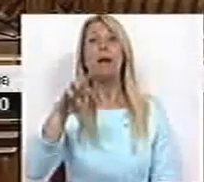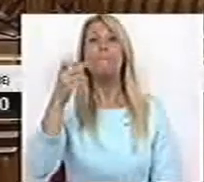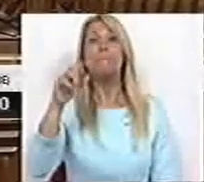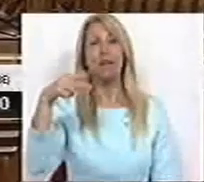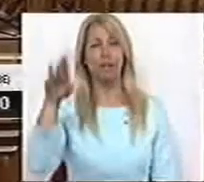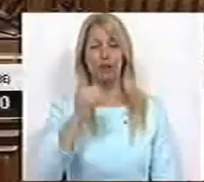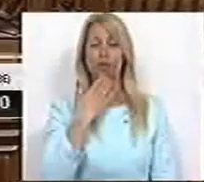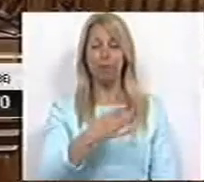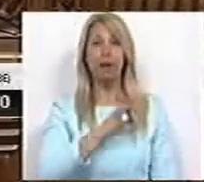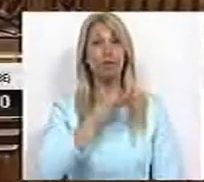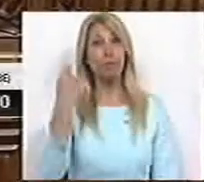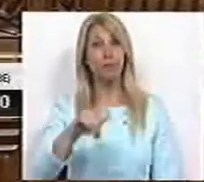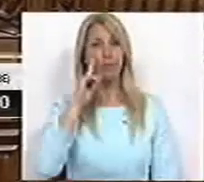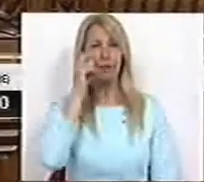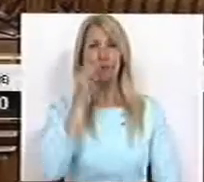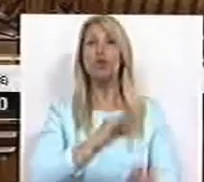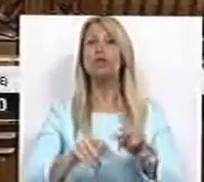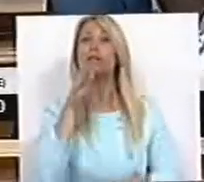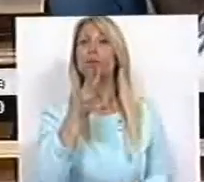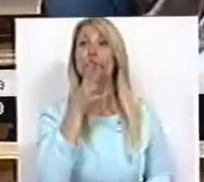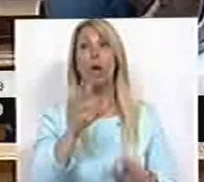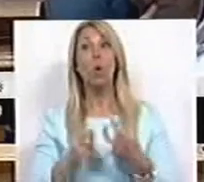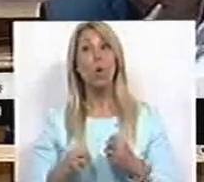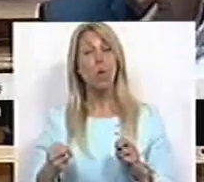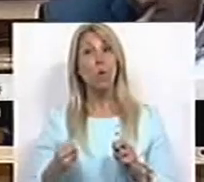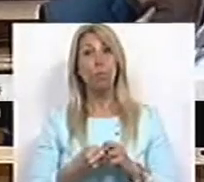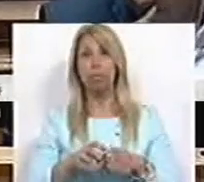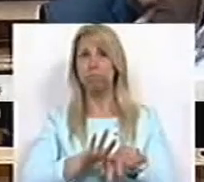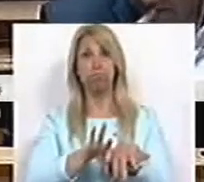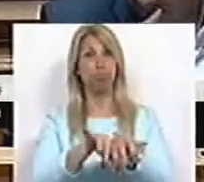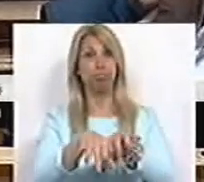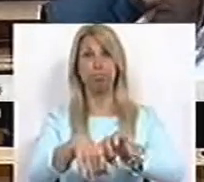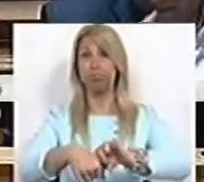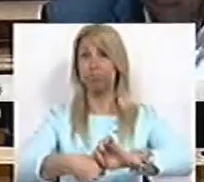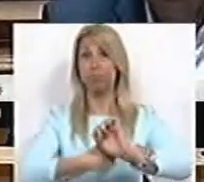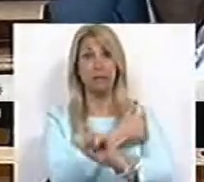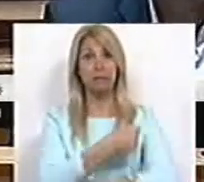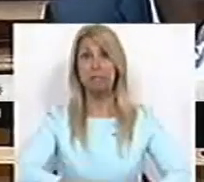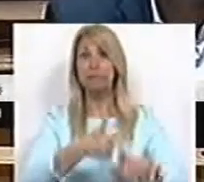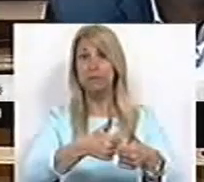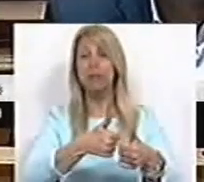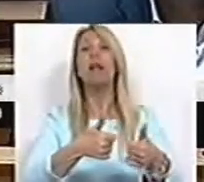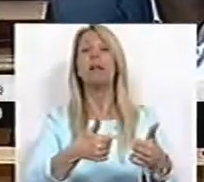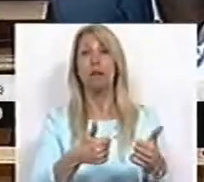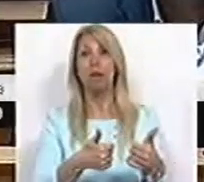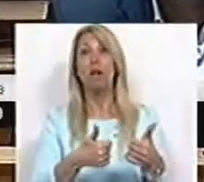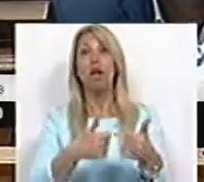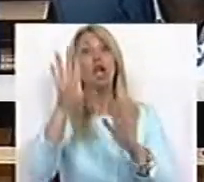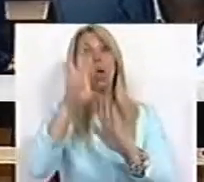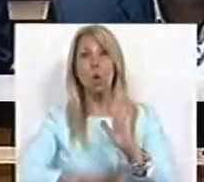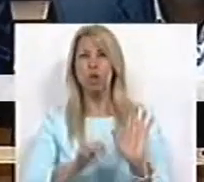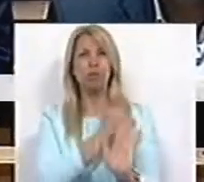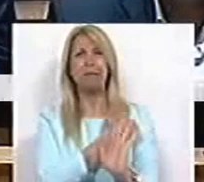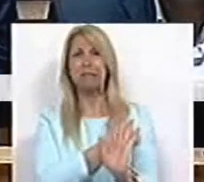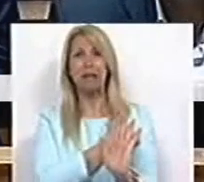Muito obrigada, Sr. Presidente, senhoras e senhores deputados. O problema da degradação urbana e o problema das condições de habitação